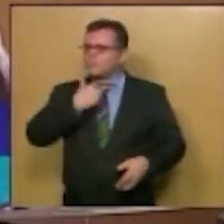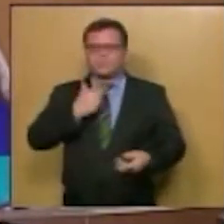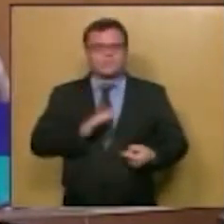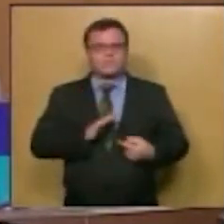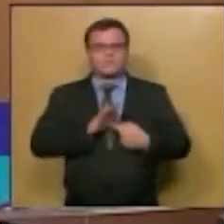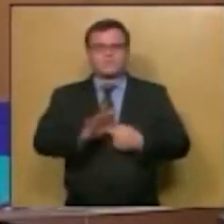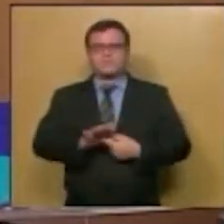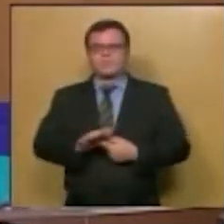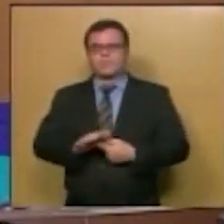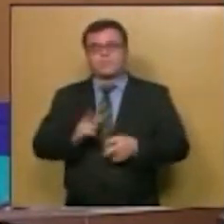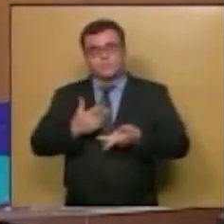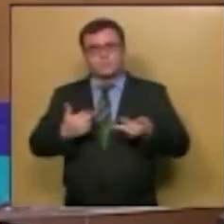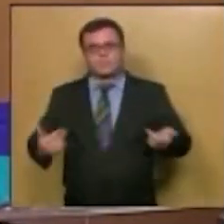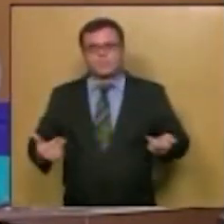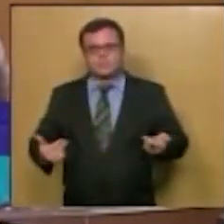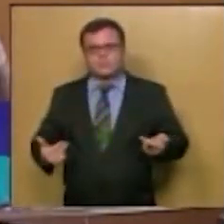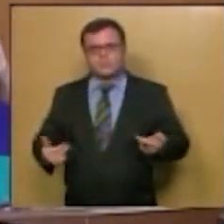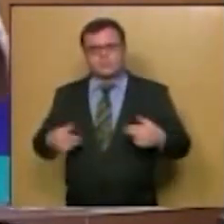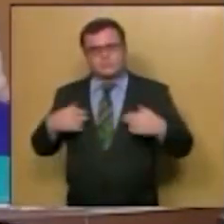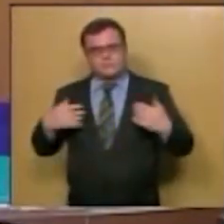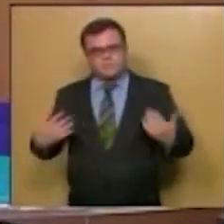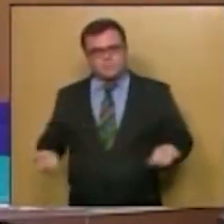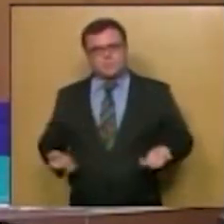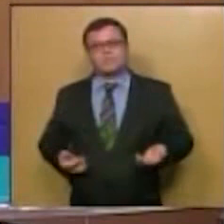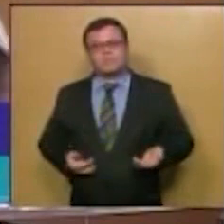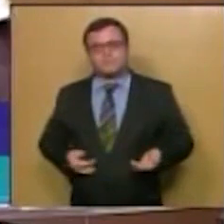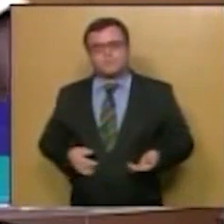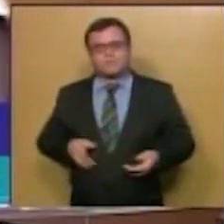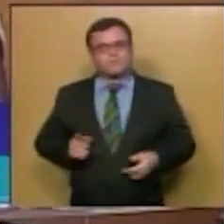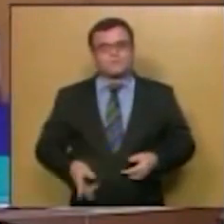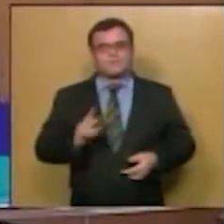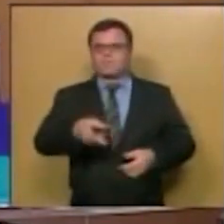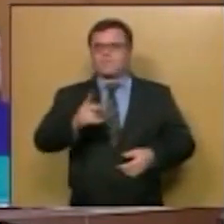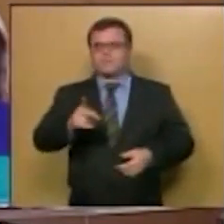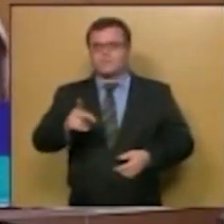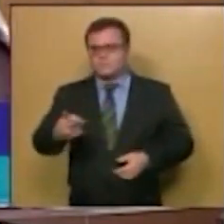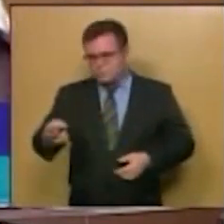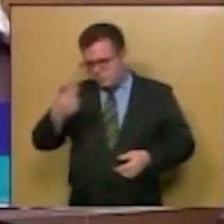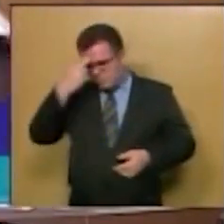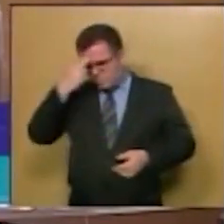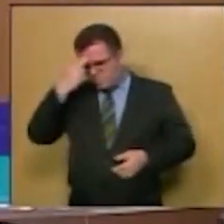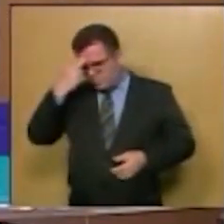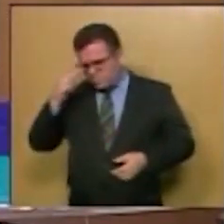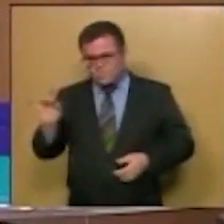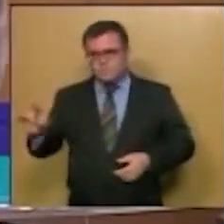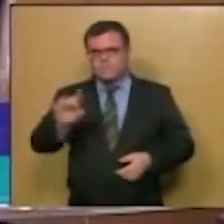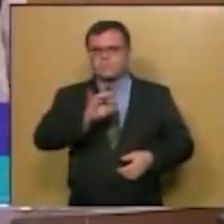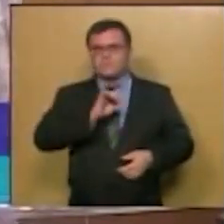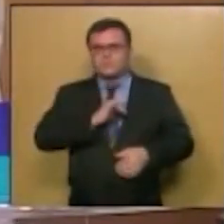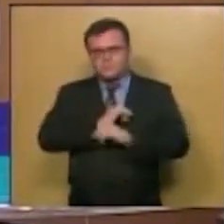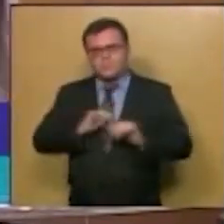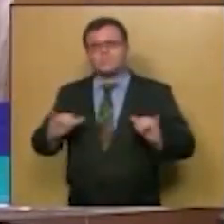que será descoberto abraço a cada árvore para não esquecer para lembrar o que passou